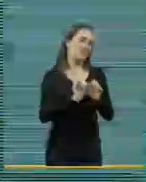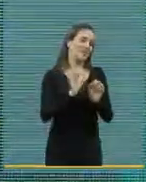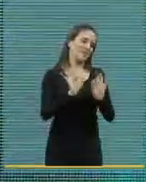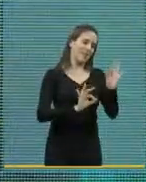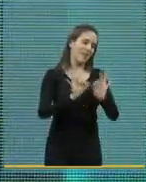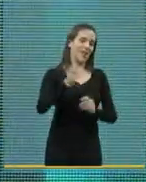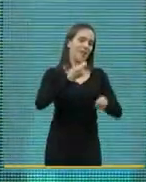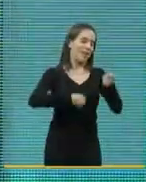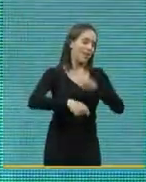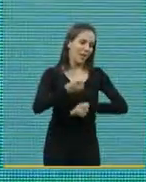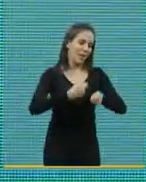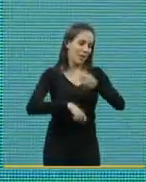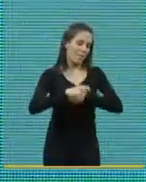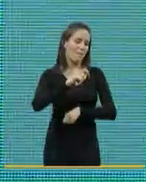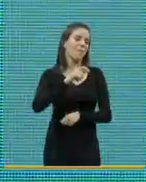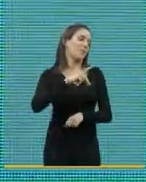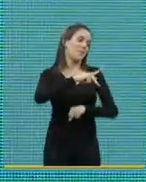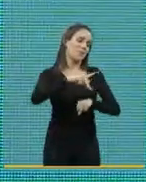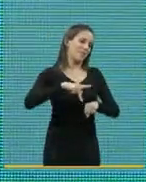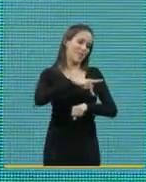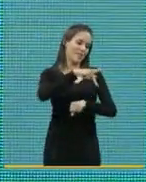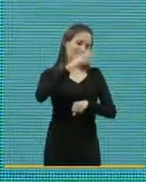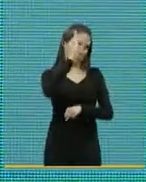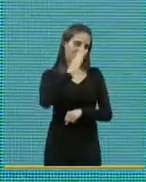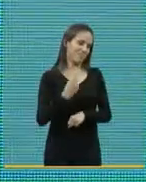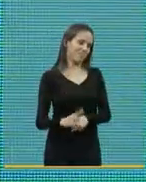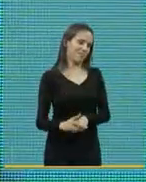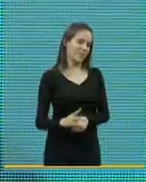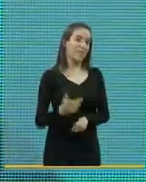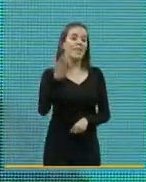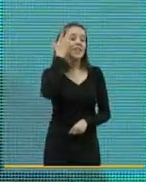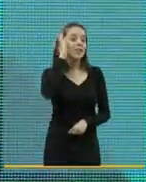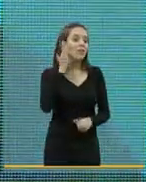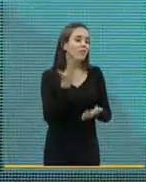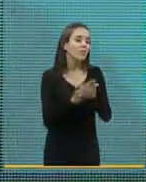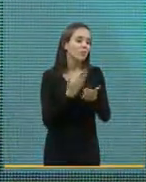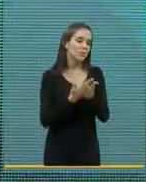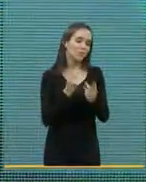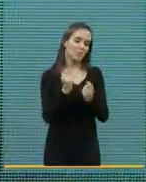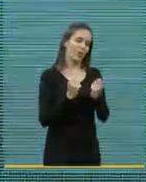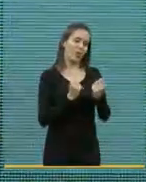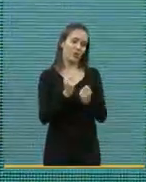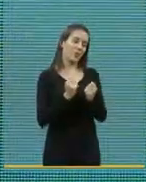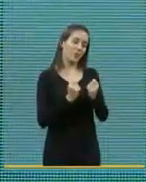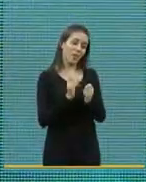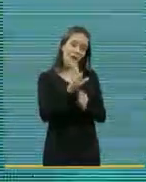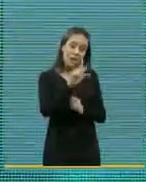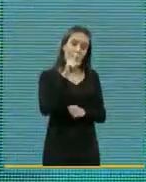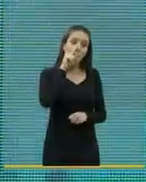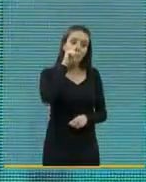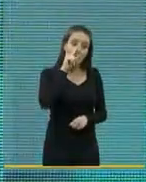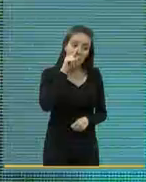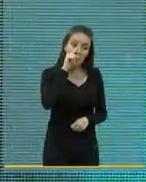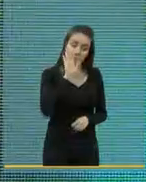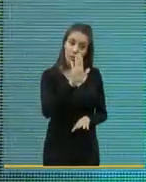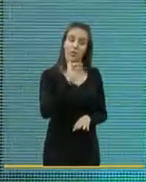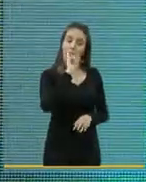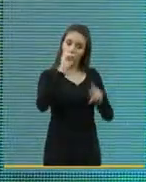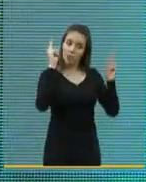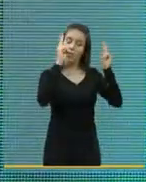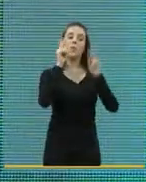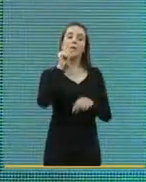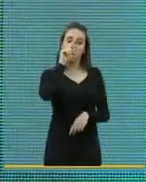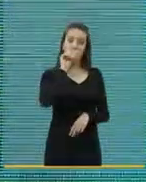administrar o país e principalmente que não tem preparo em economia isso é perigoso é grave ea